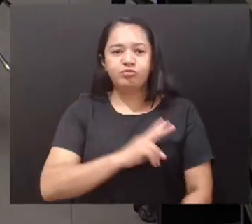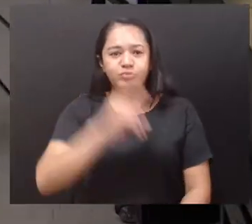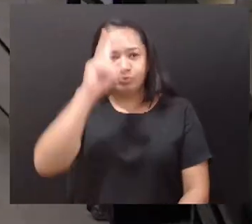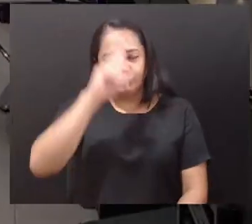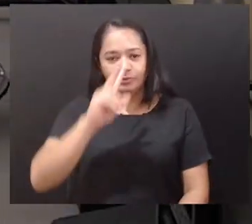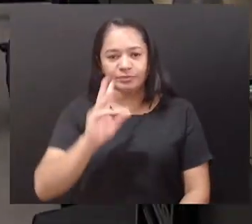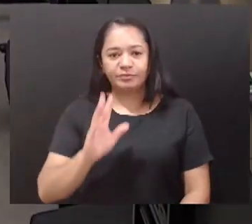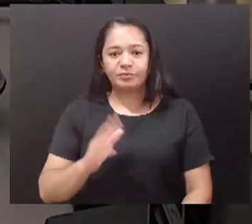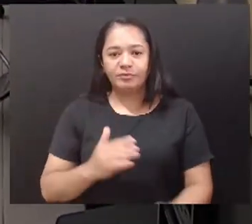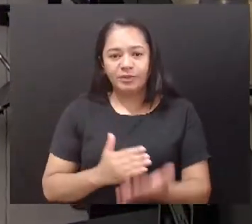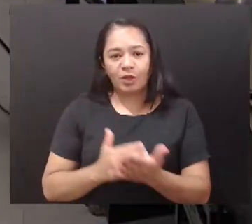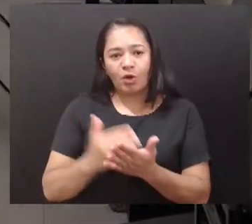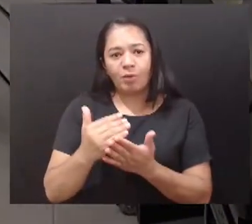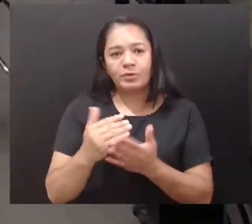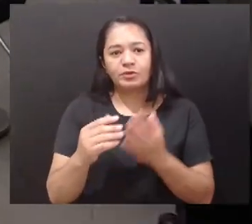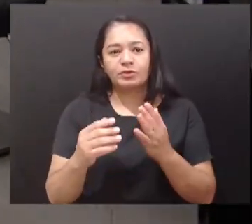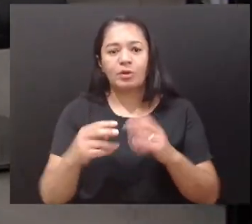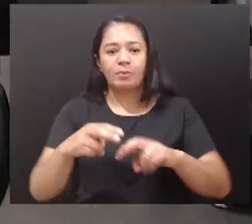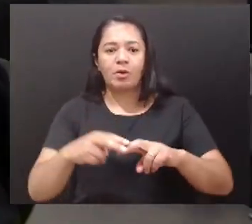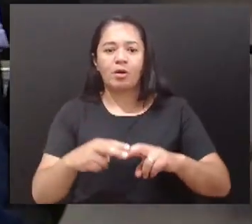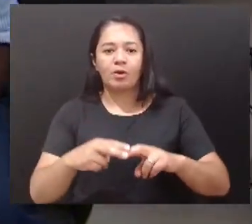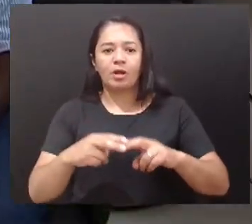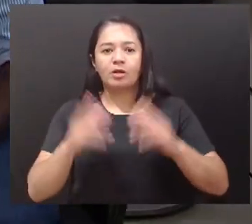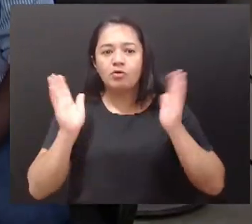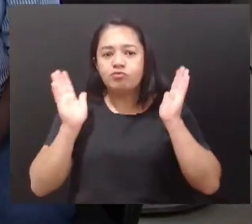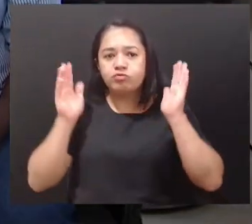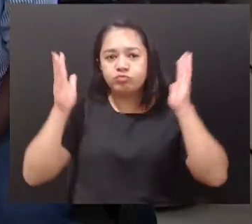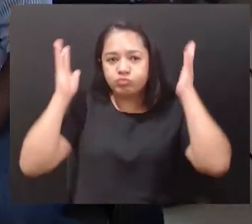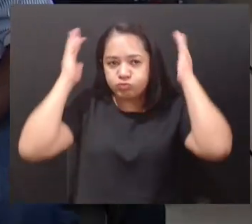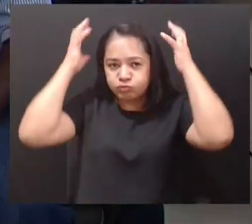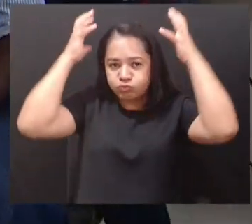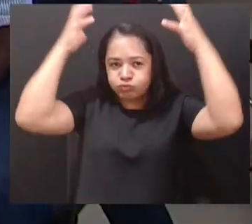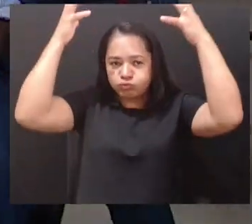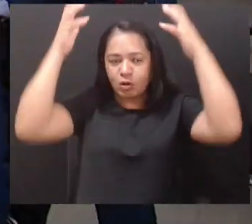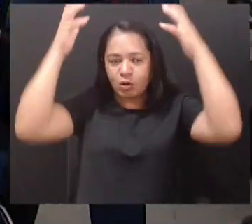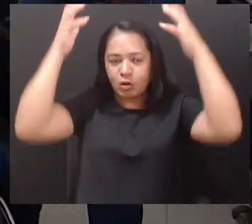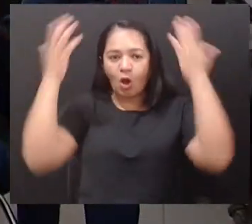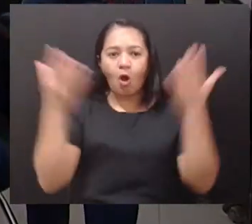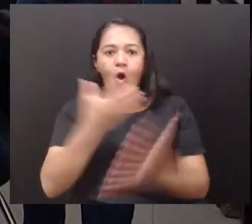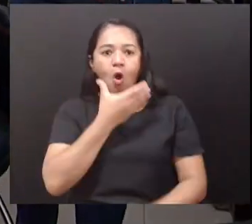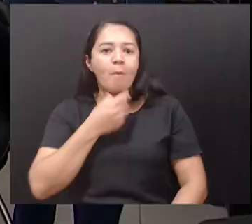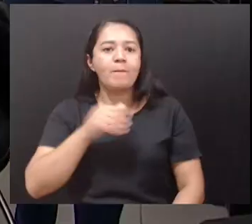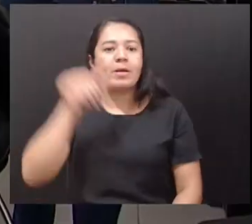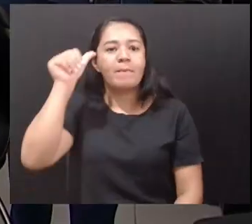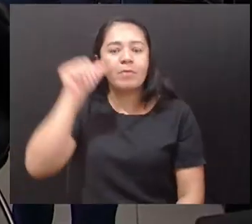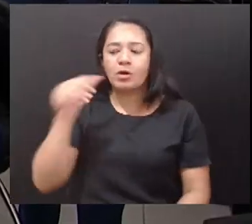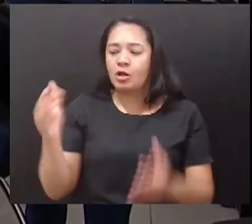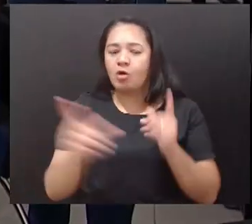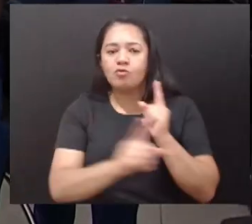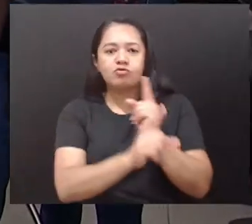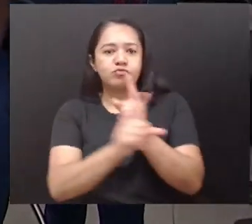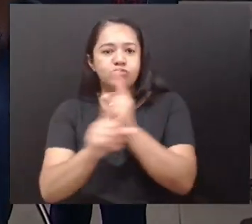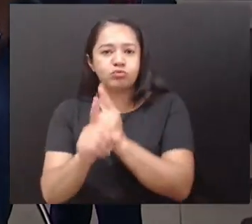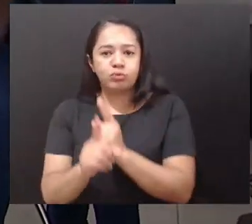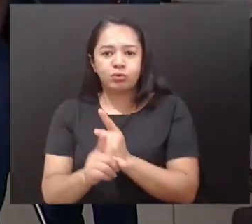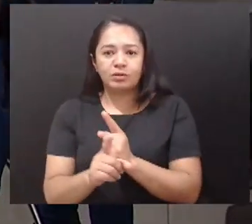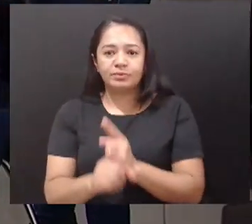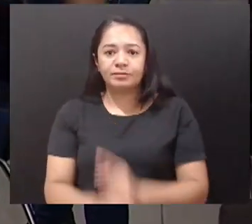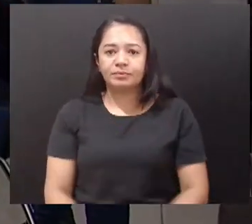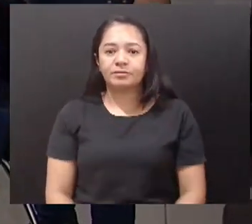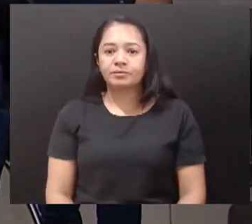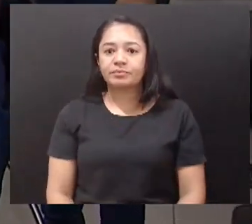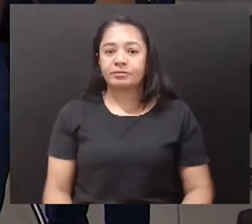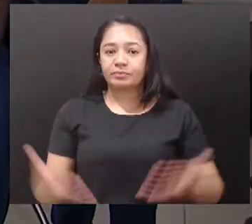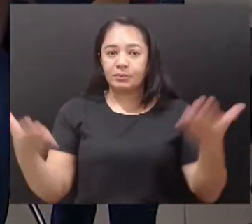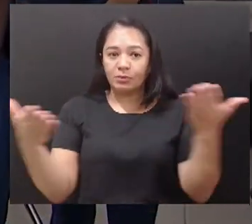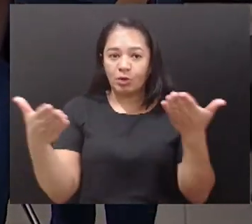começou com aquela questão do cabelo black, hoje tem homens e mulheres sendo atendidos aqui e hoje tem